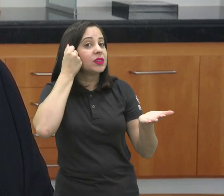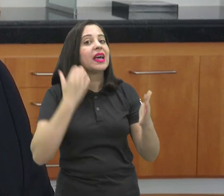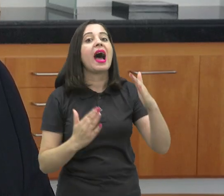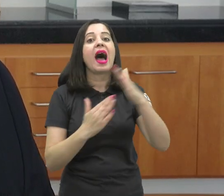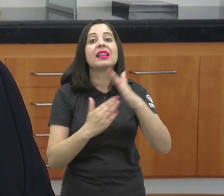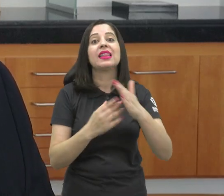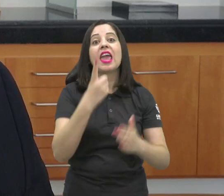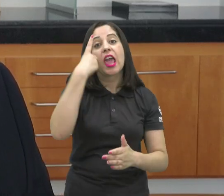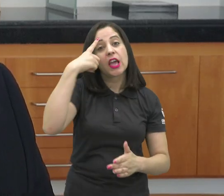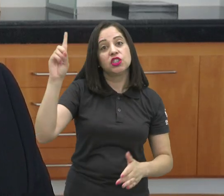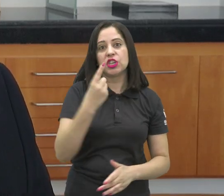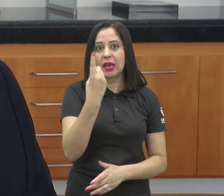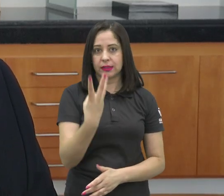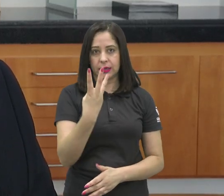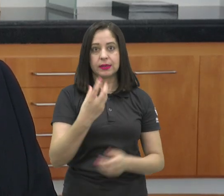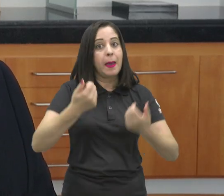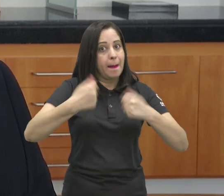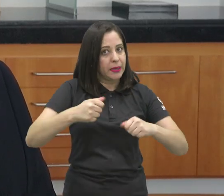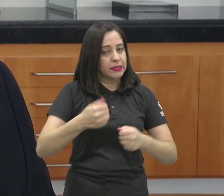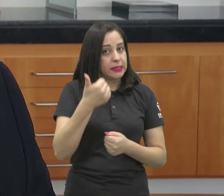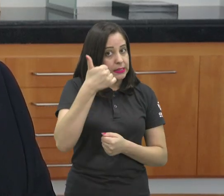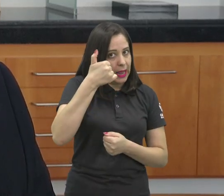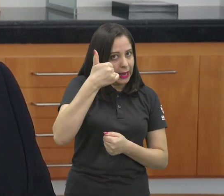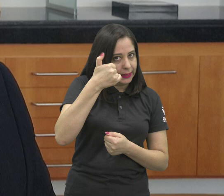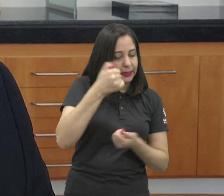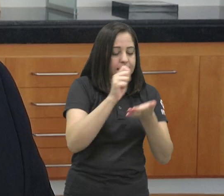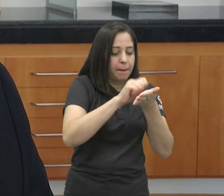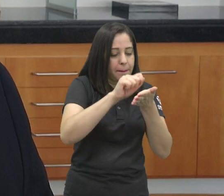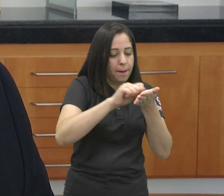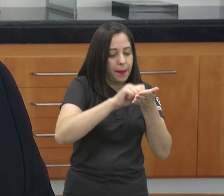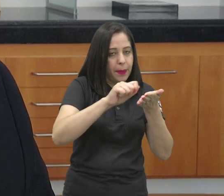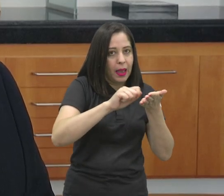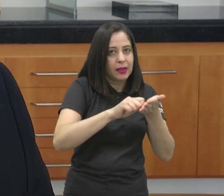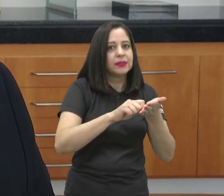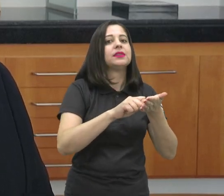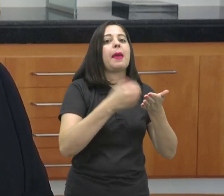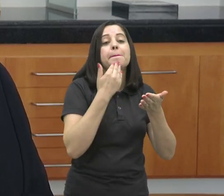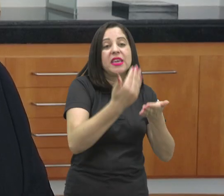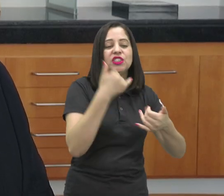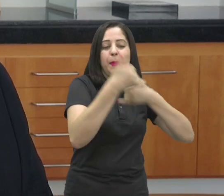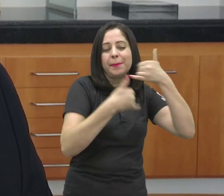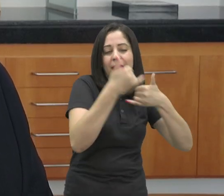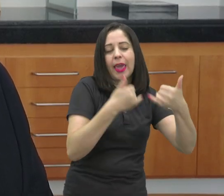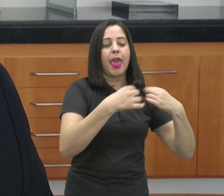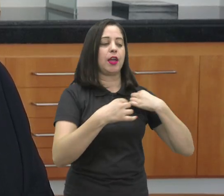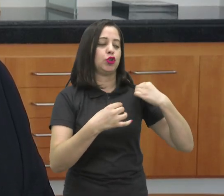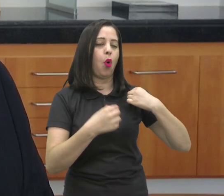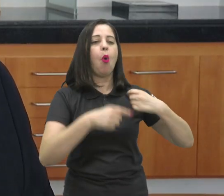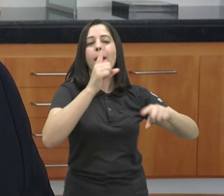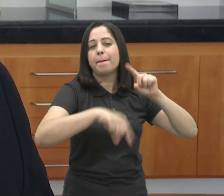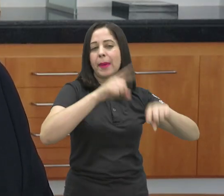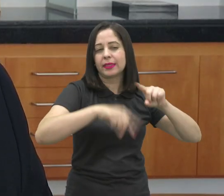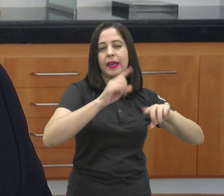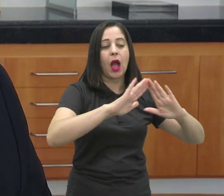Essas cartas precisam ser manuscritas e os pedidos, preferencialmente por brinquedos, material escolar e roupas.